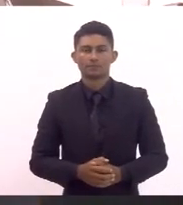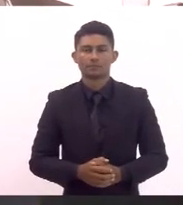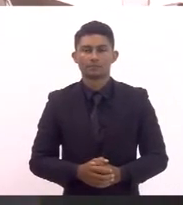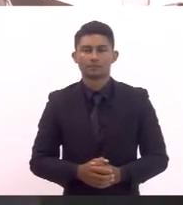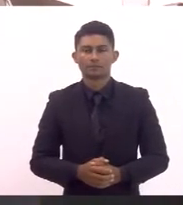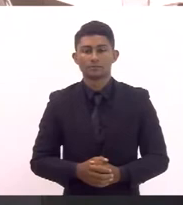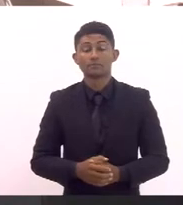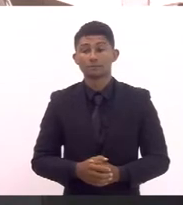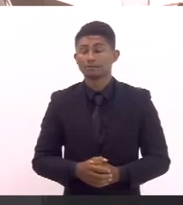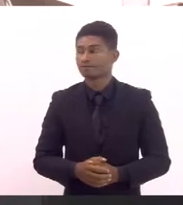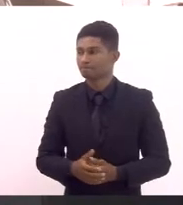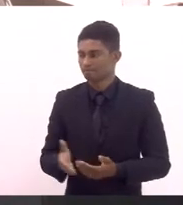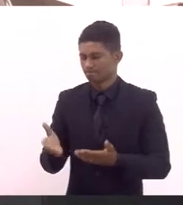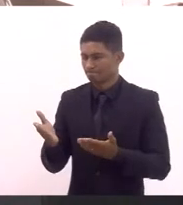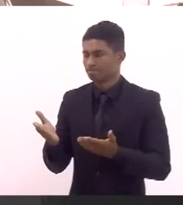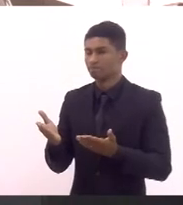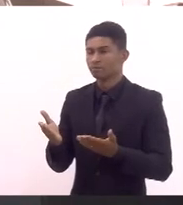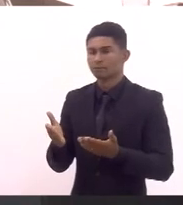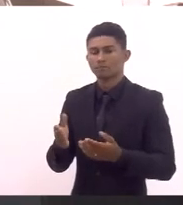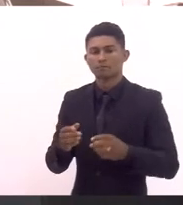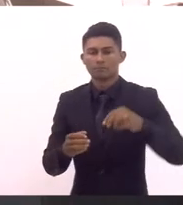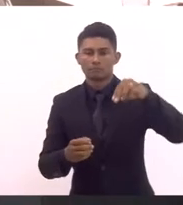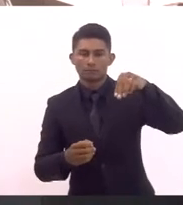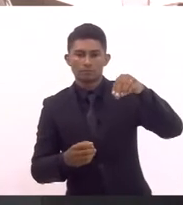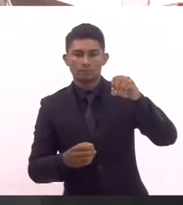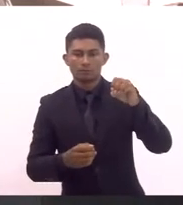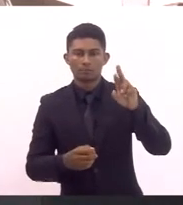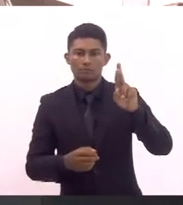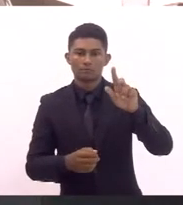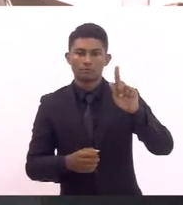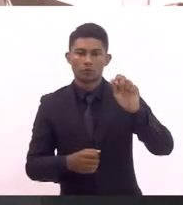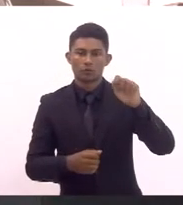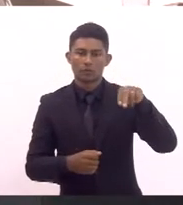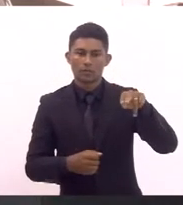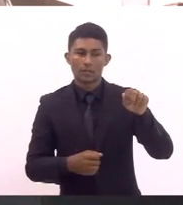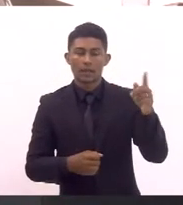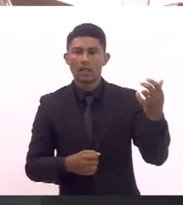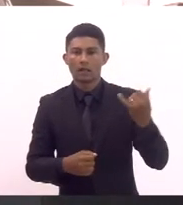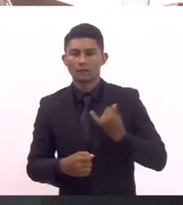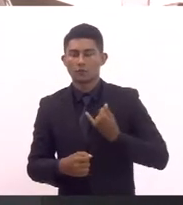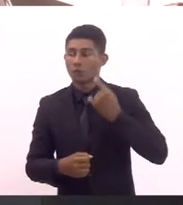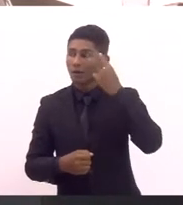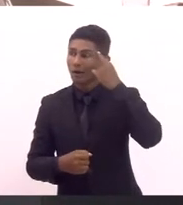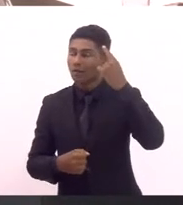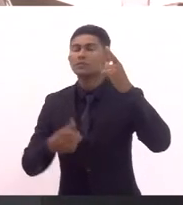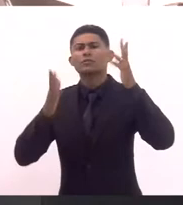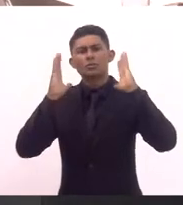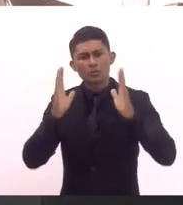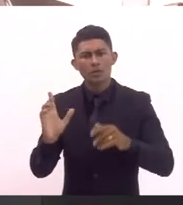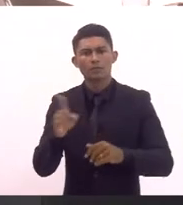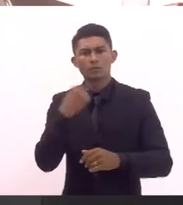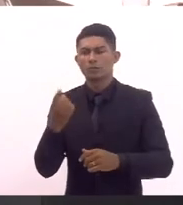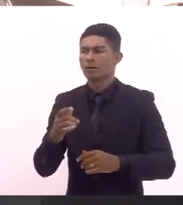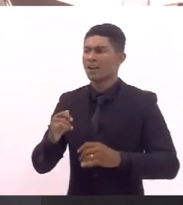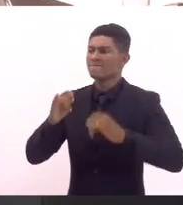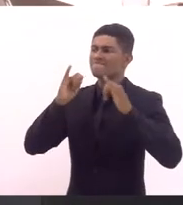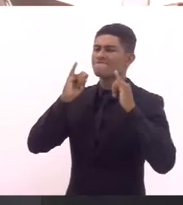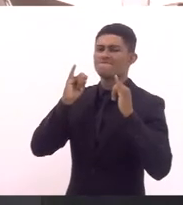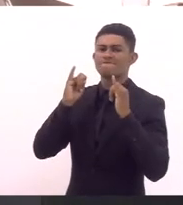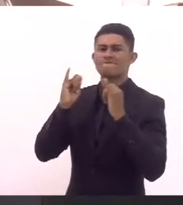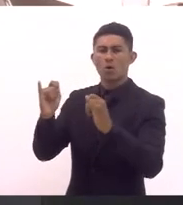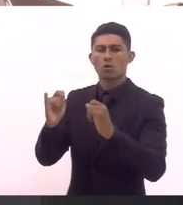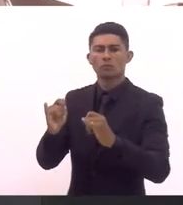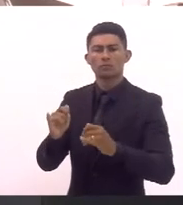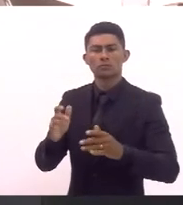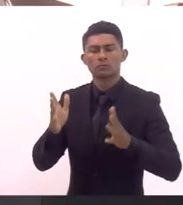pede a Morgana lembra que a gente oficiou oficiou A exatamente